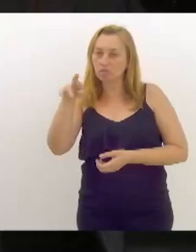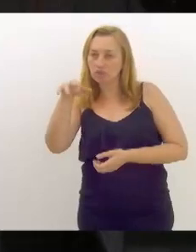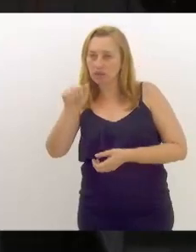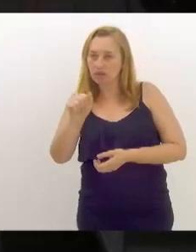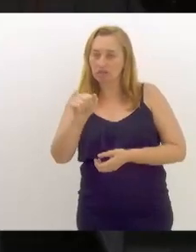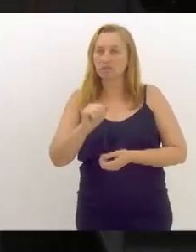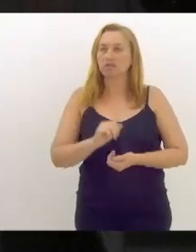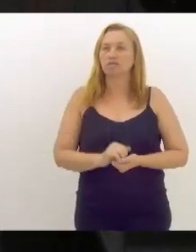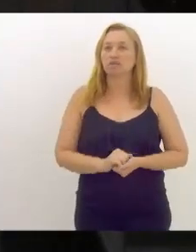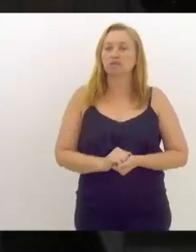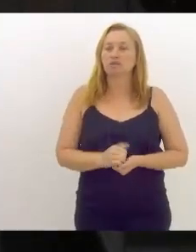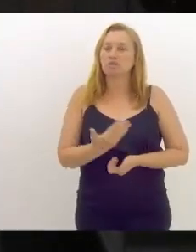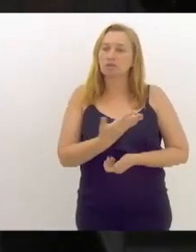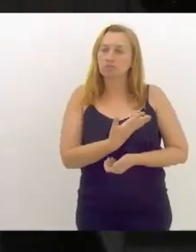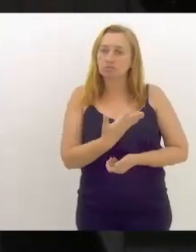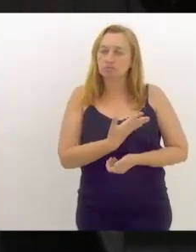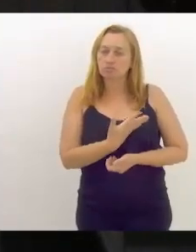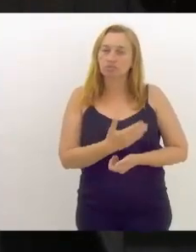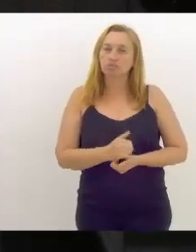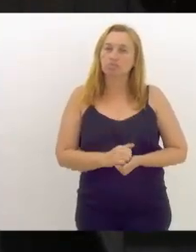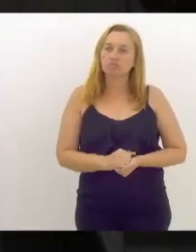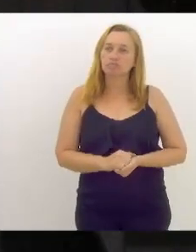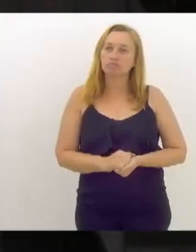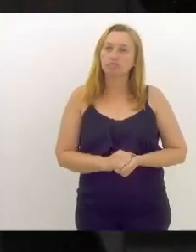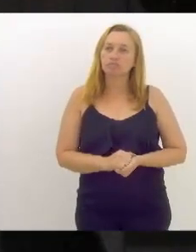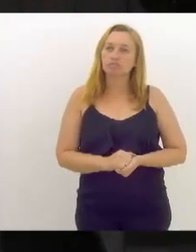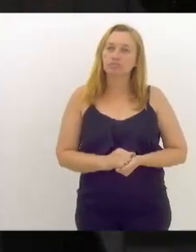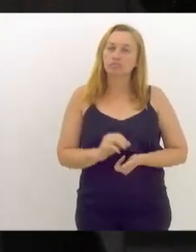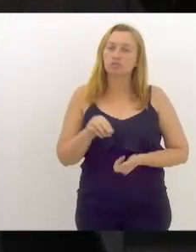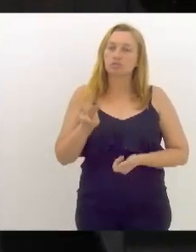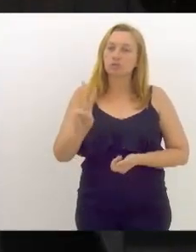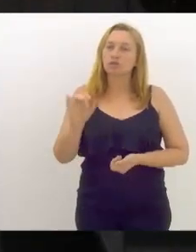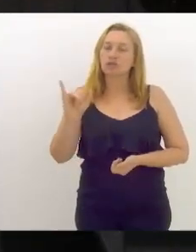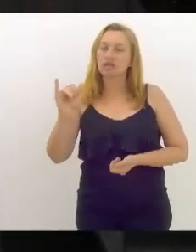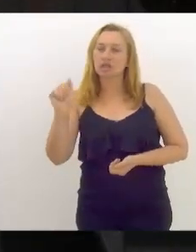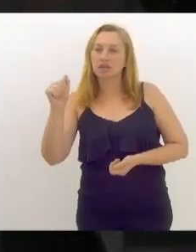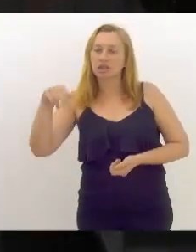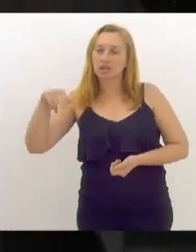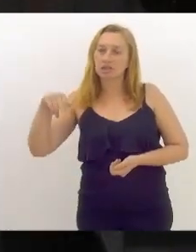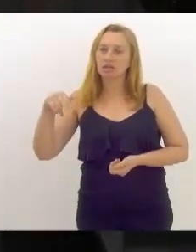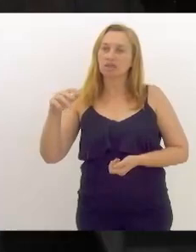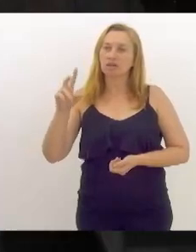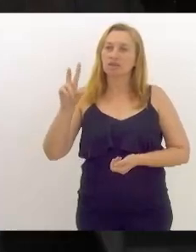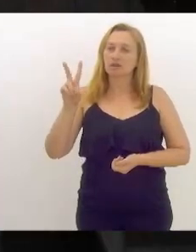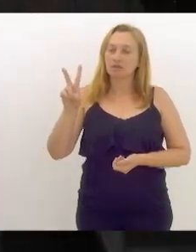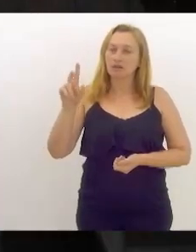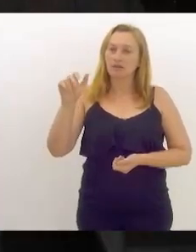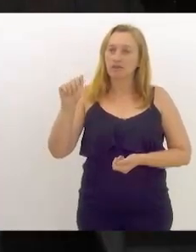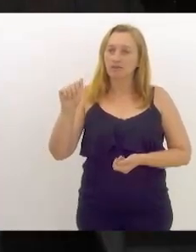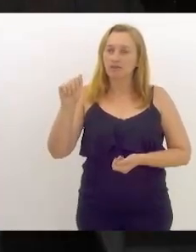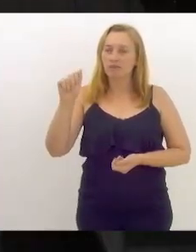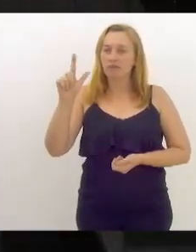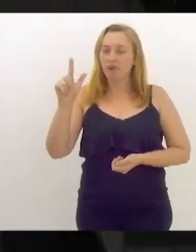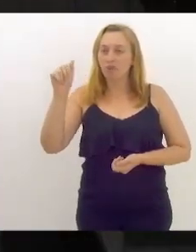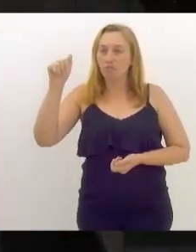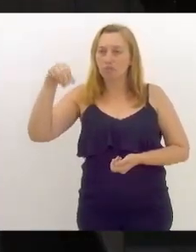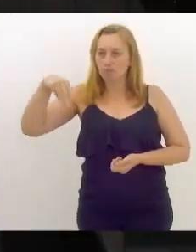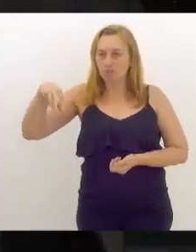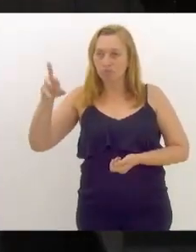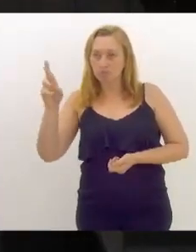Nacional, os amigos companheiros William, Valmir e Barroso